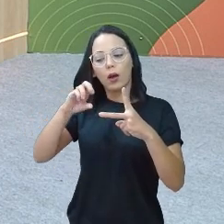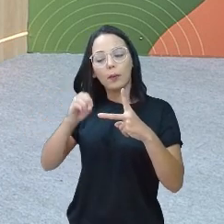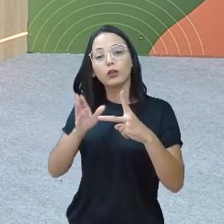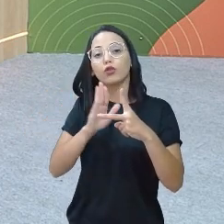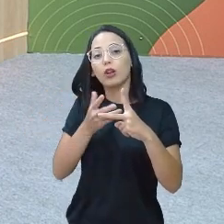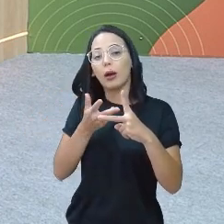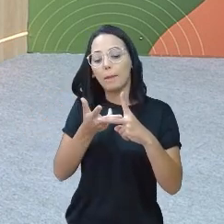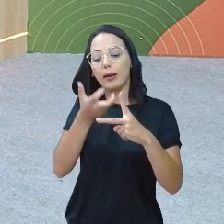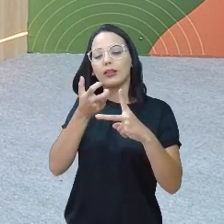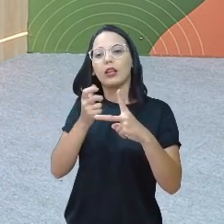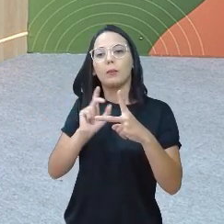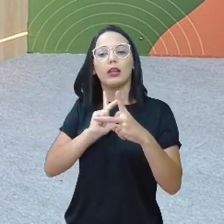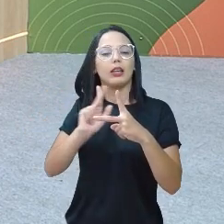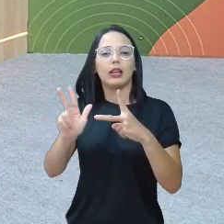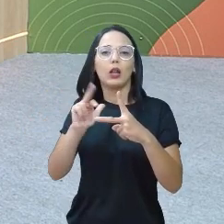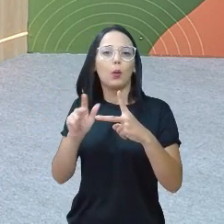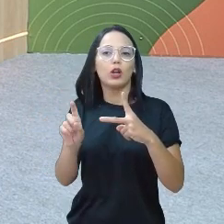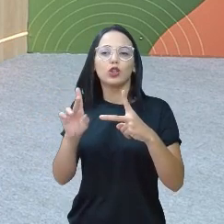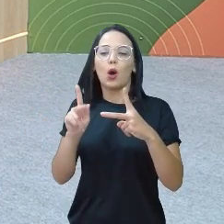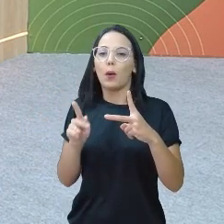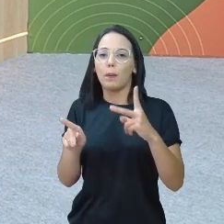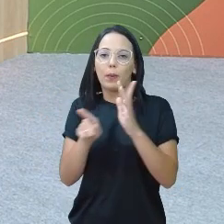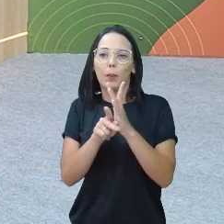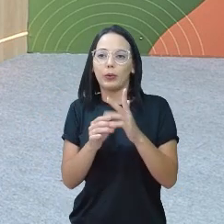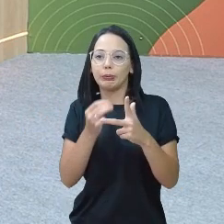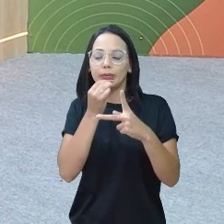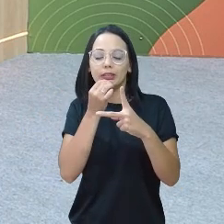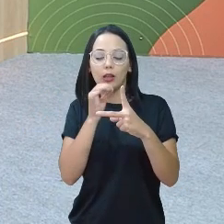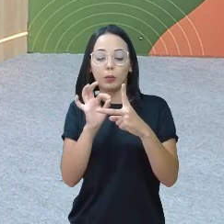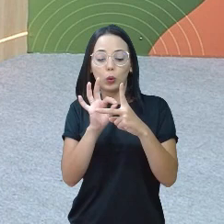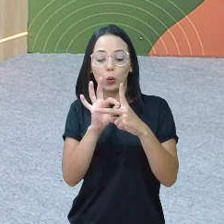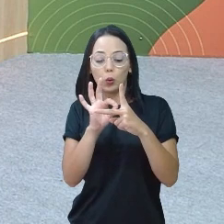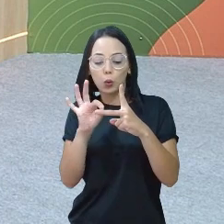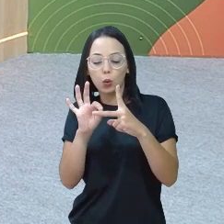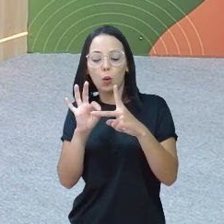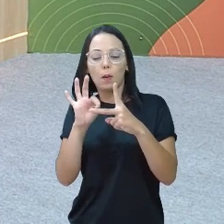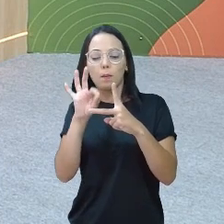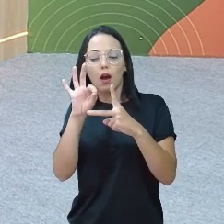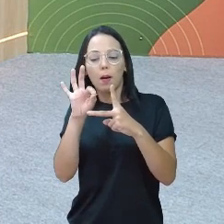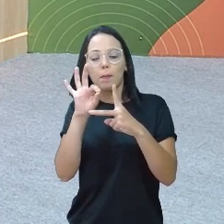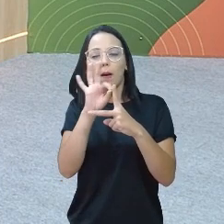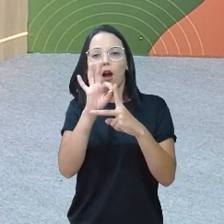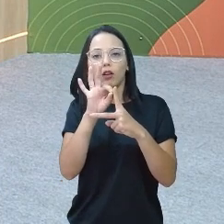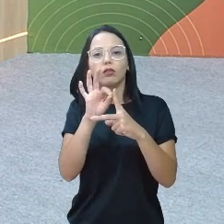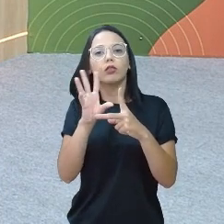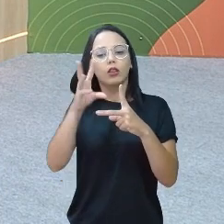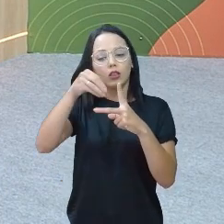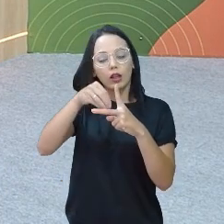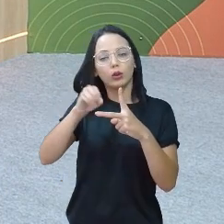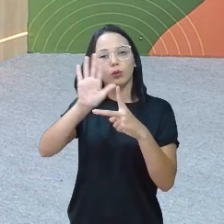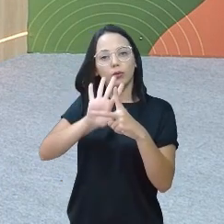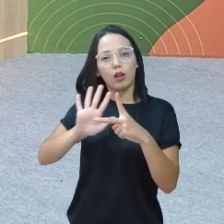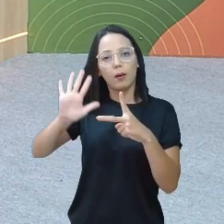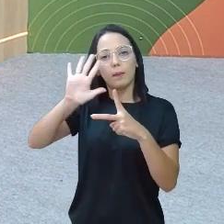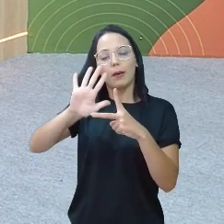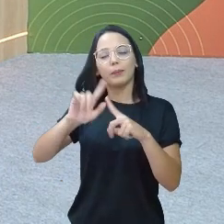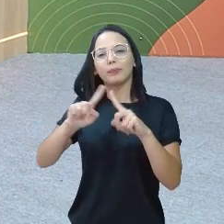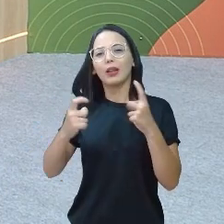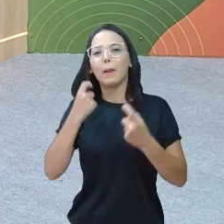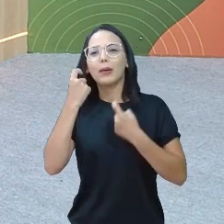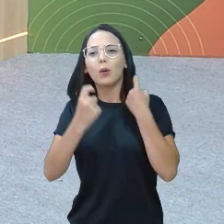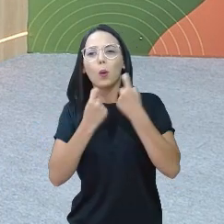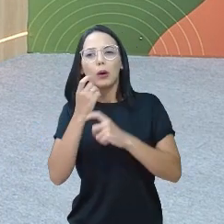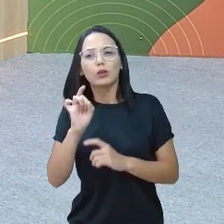percebe que aqui não é somente lado e cima, ele ainda vai ocupar uma região interna. Agora, a gente não está se